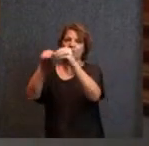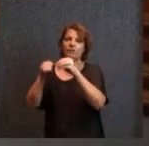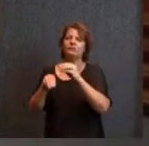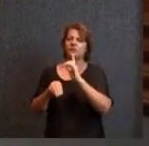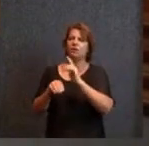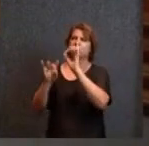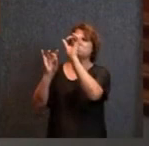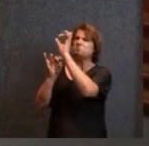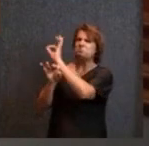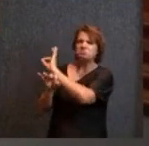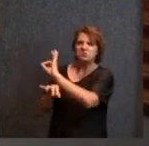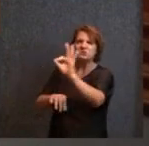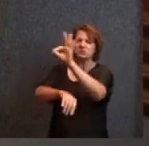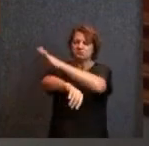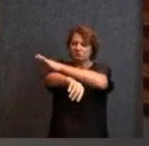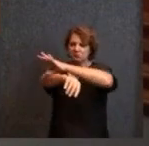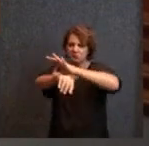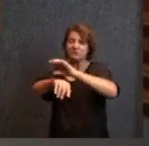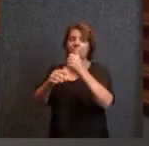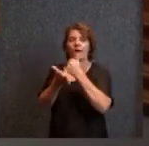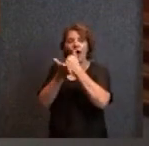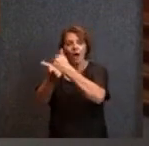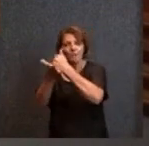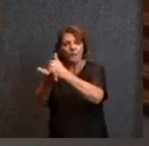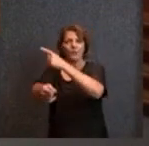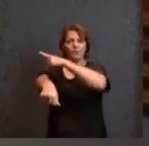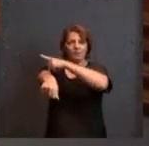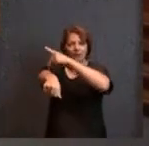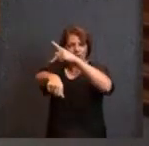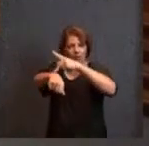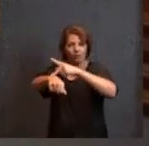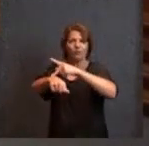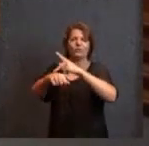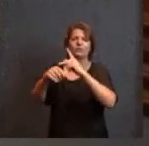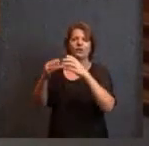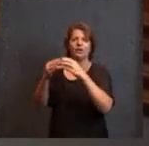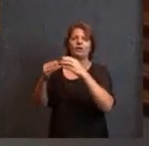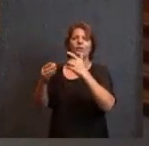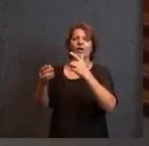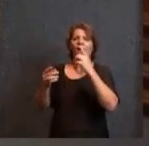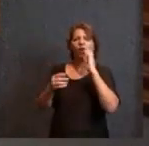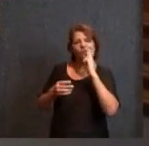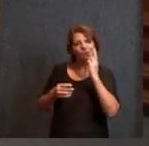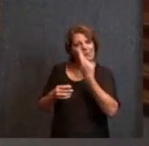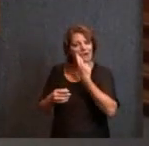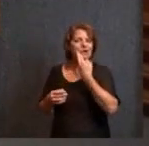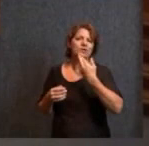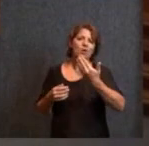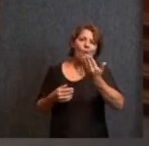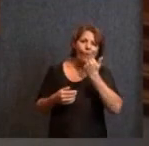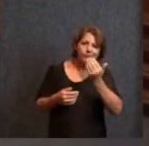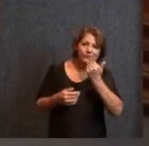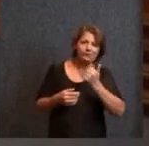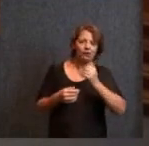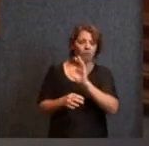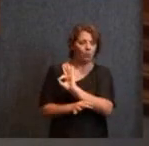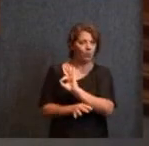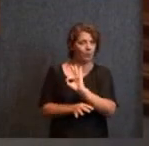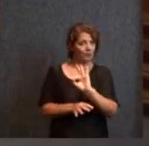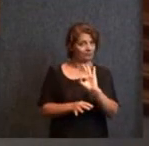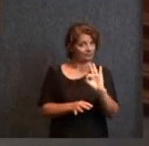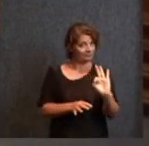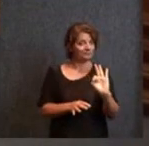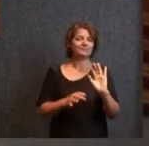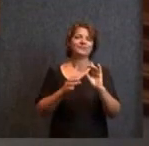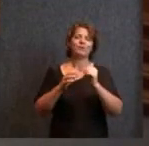infraestrutura de apoio didático-pedagógico super adequado, com ambientes, com refeitório, com cozinha, com ambientes para a área